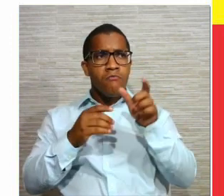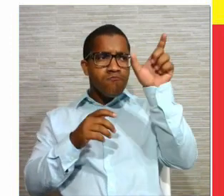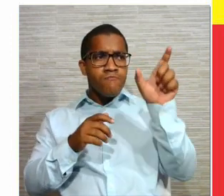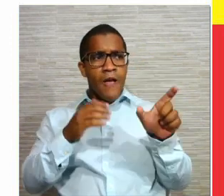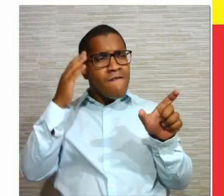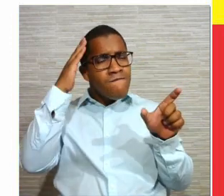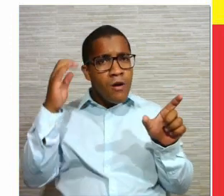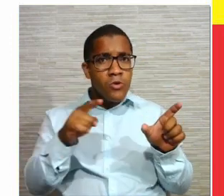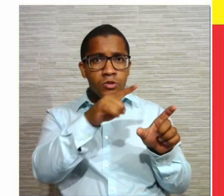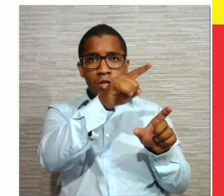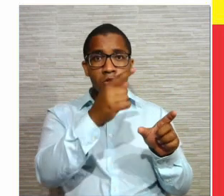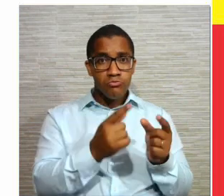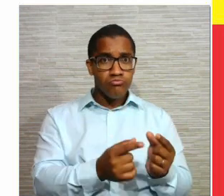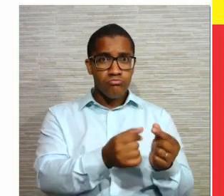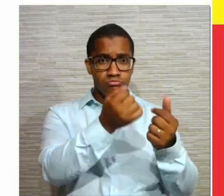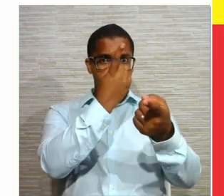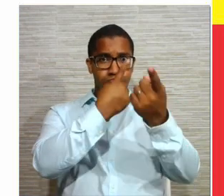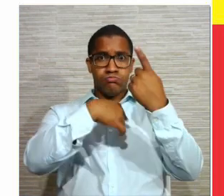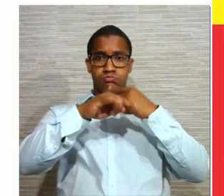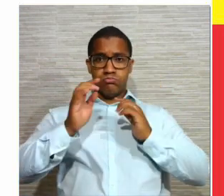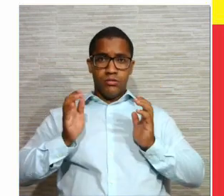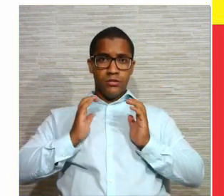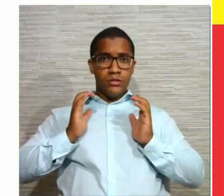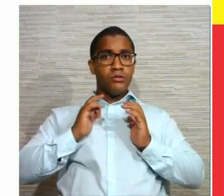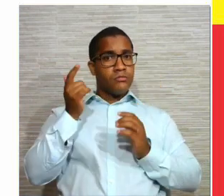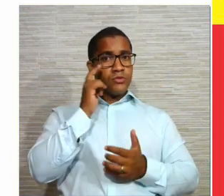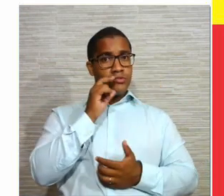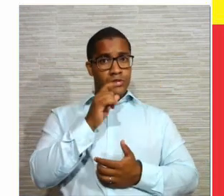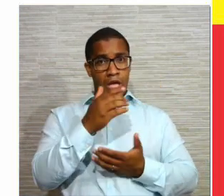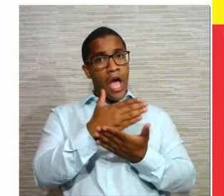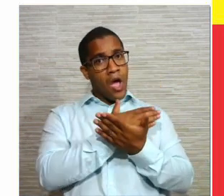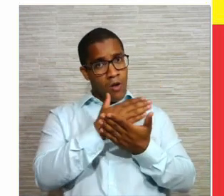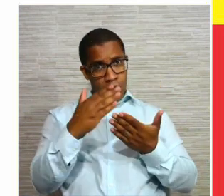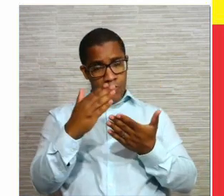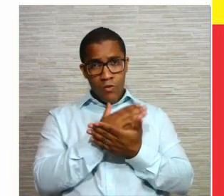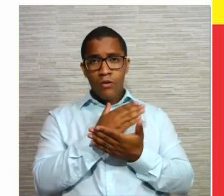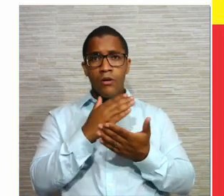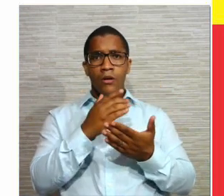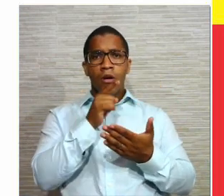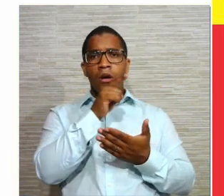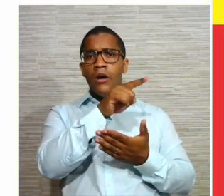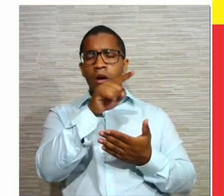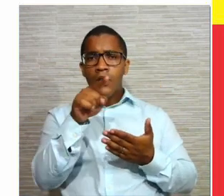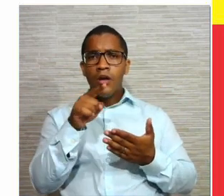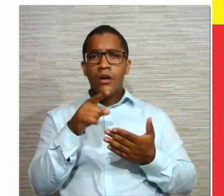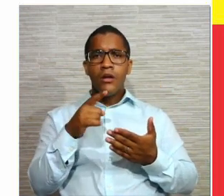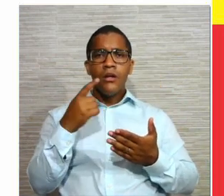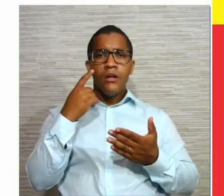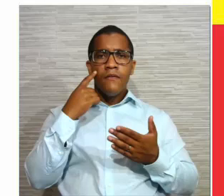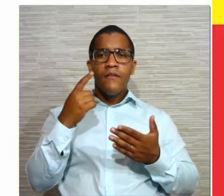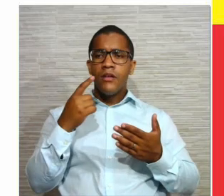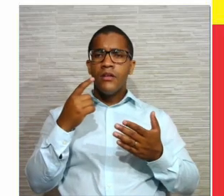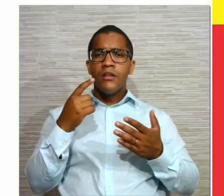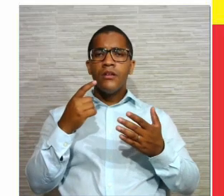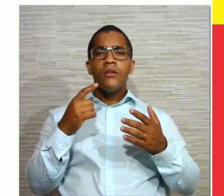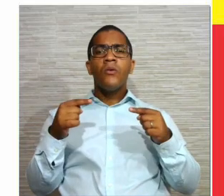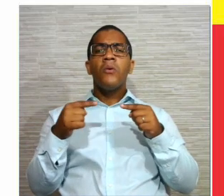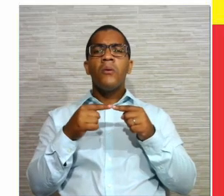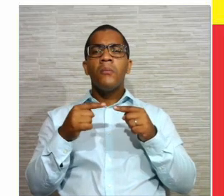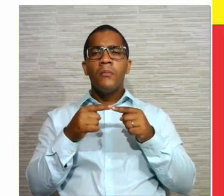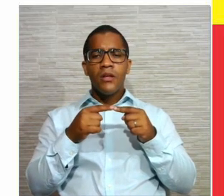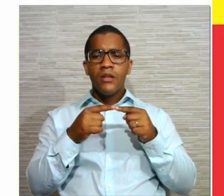ídolos, né, que enriqueceram muito, né, tivemos grandes ídolos que enriqueceram com o rock, né, e começaram a ficar